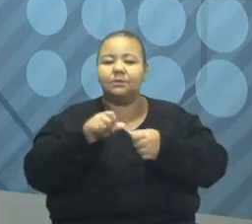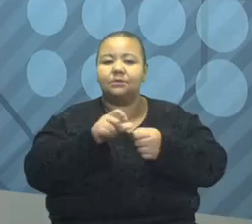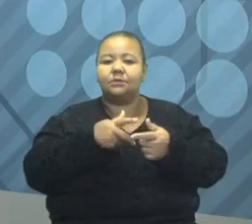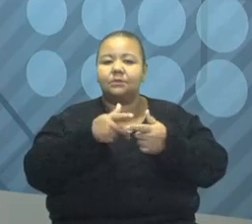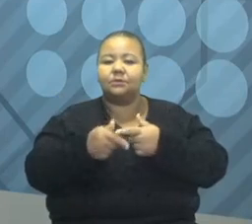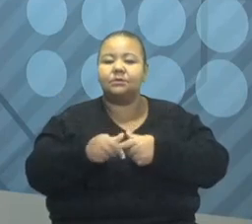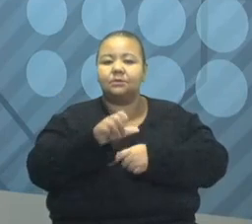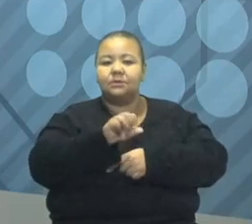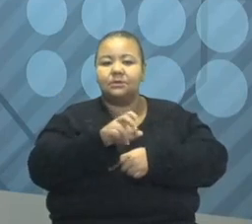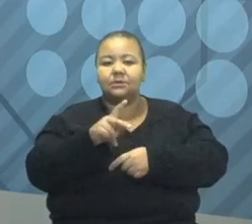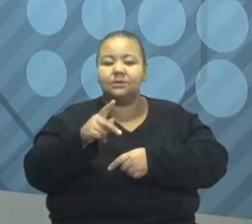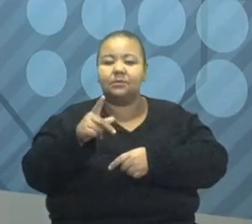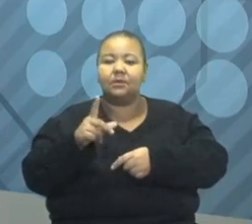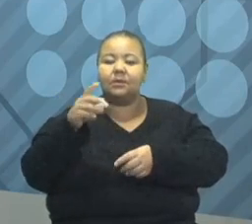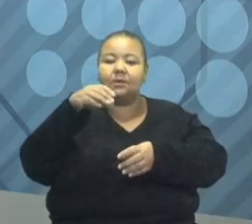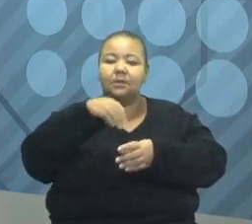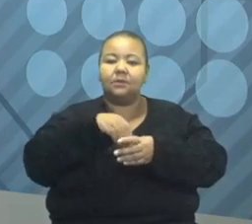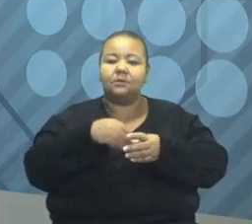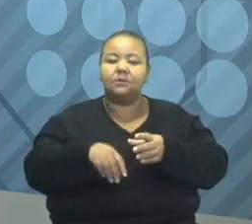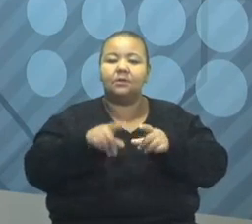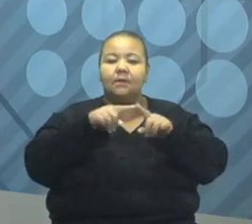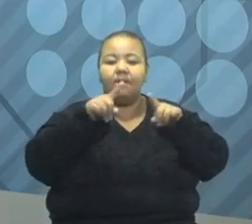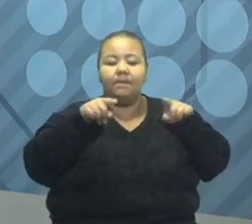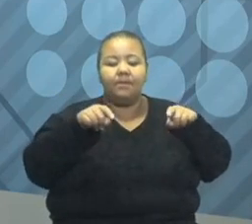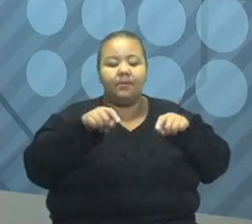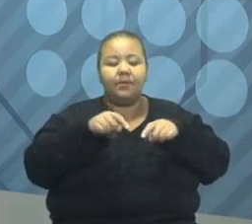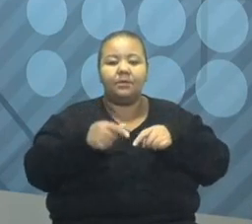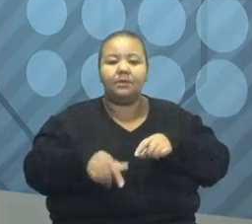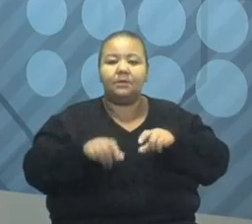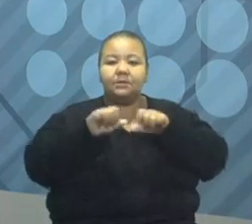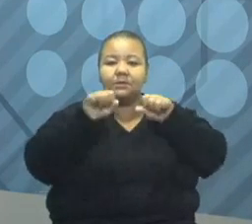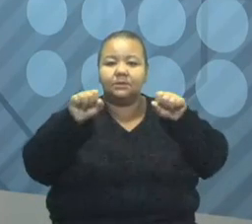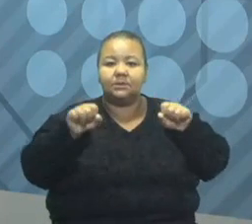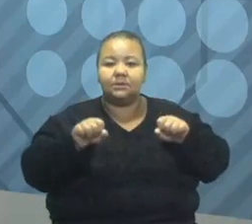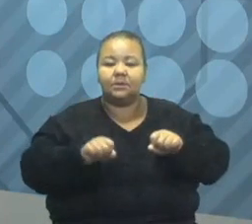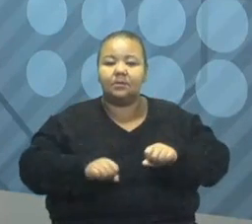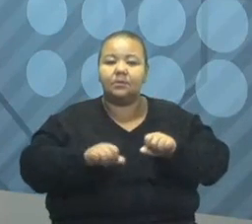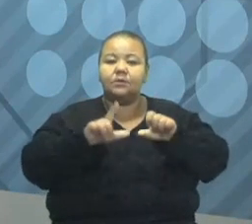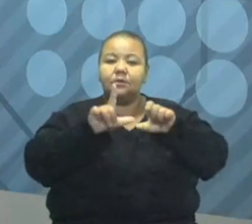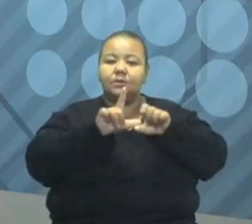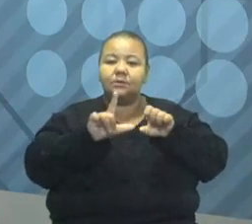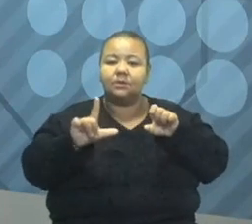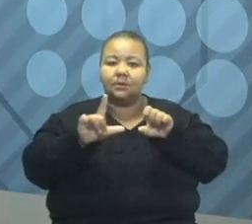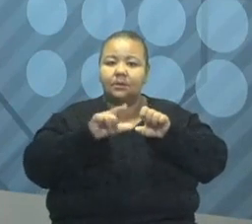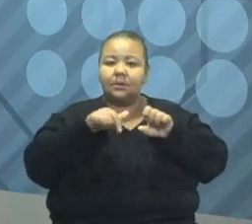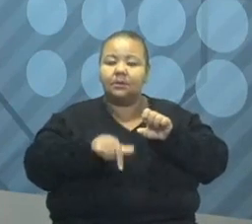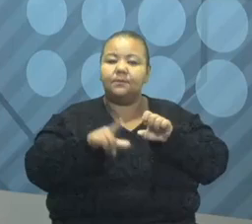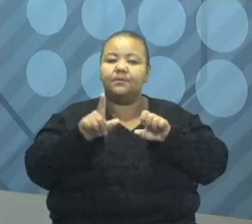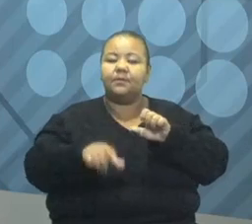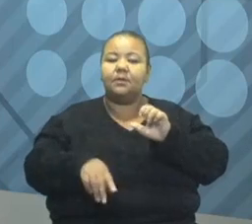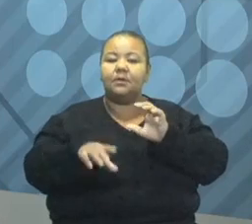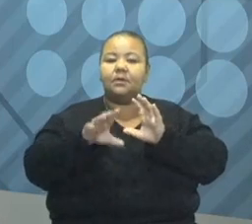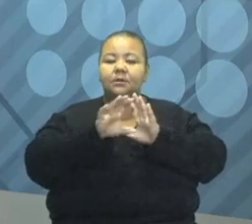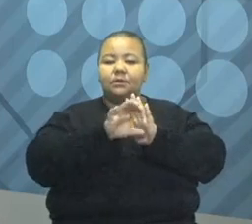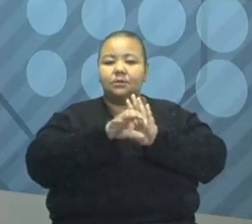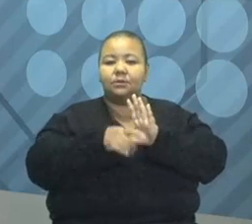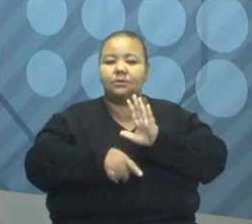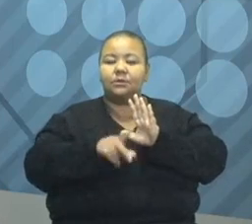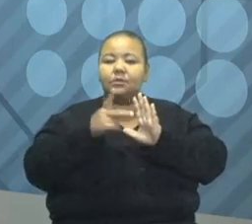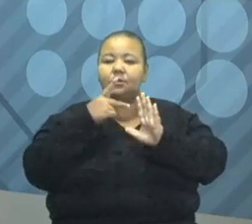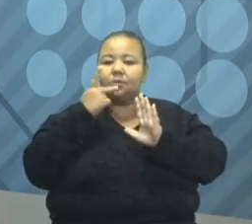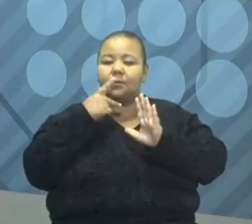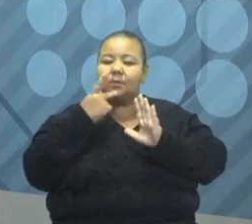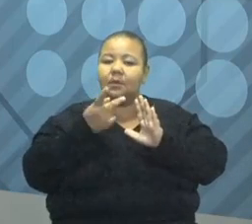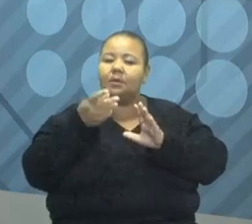de situações, problemas envolvendo conceitos de matrizes e de sistemas de equações lineares. Esses conceitos, como eu já comentei no início da